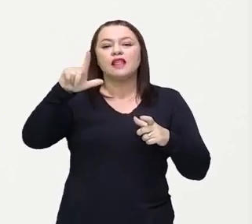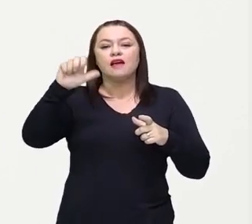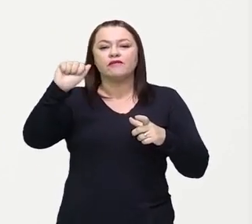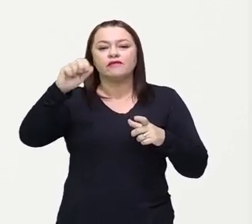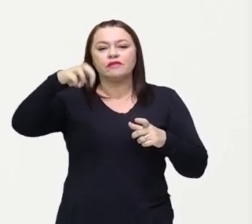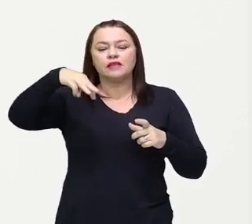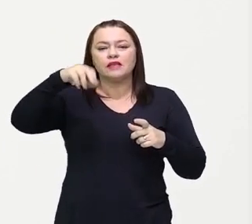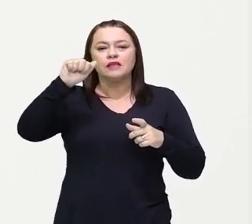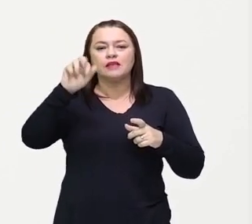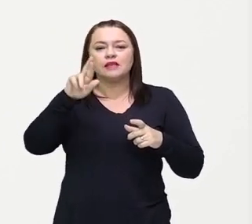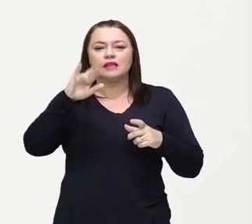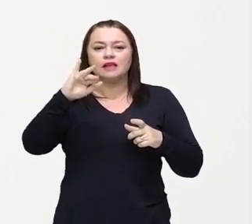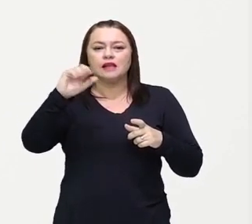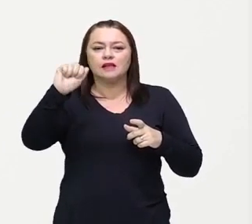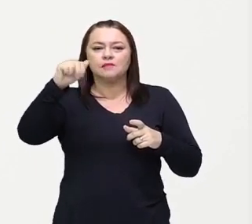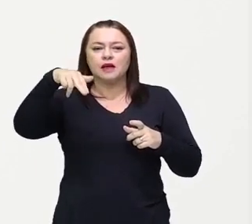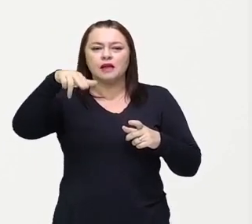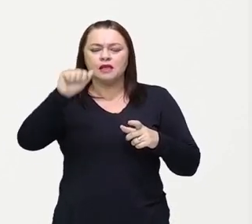tranquilo.